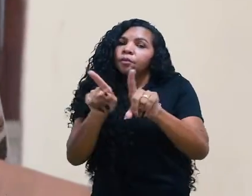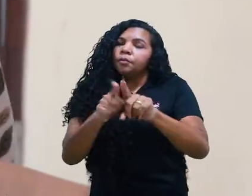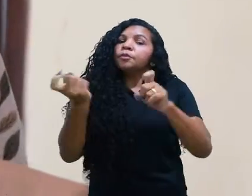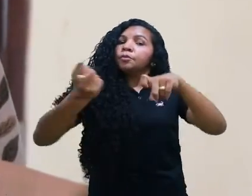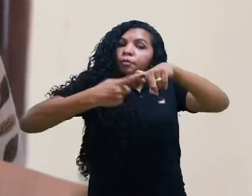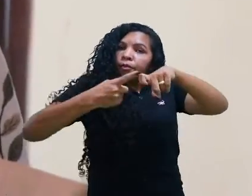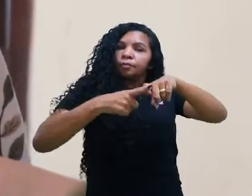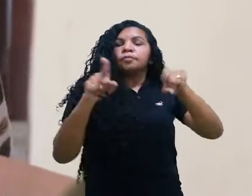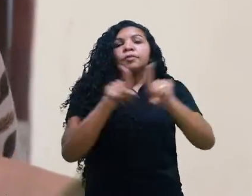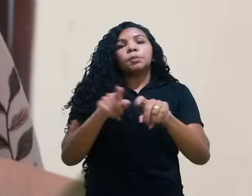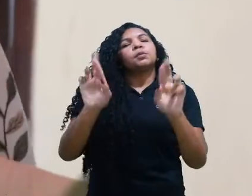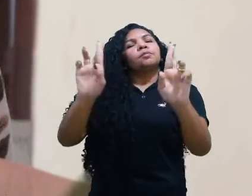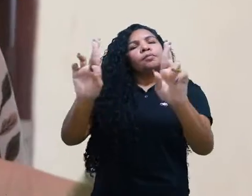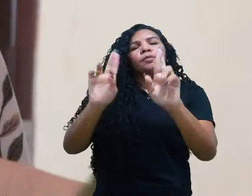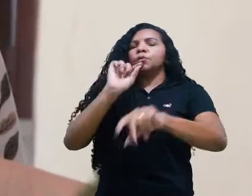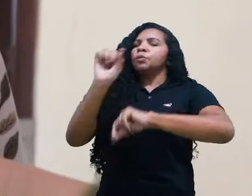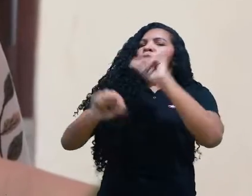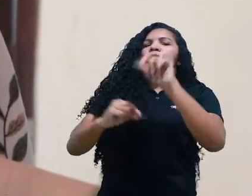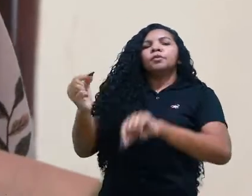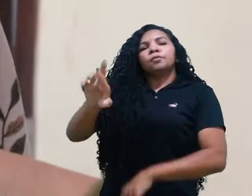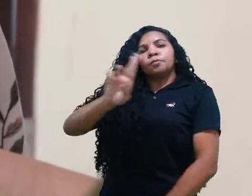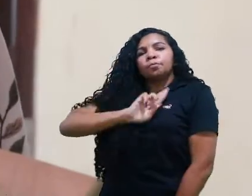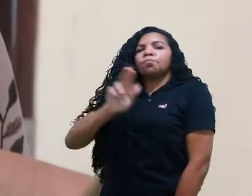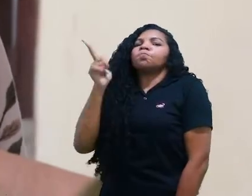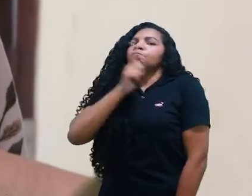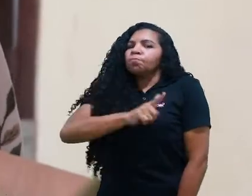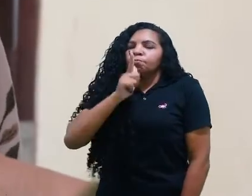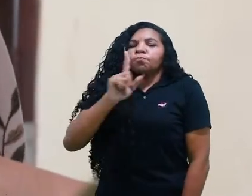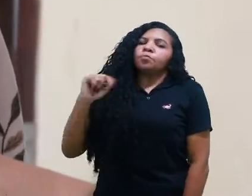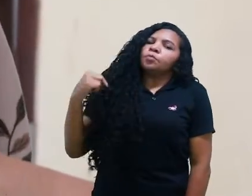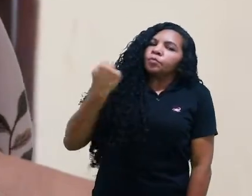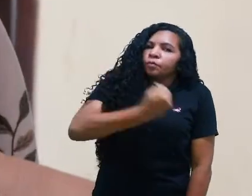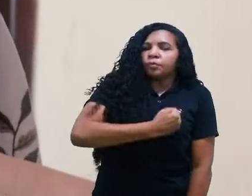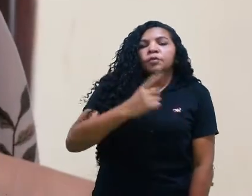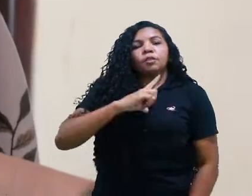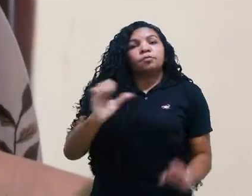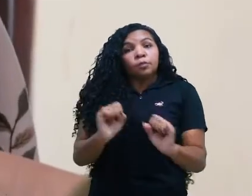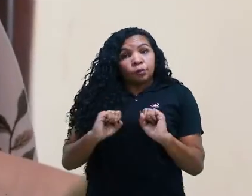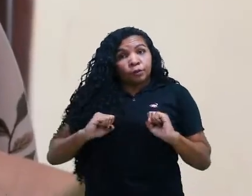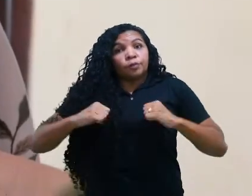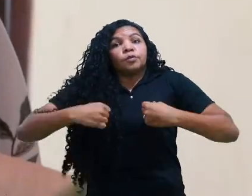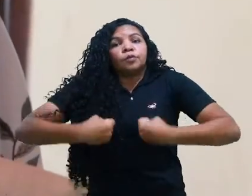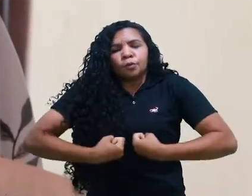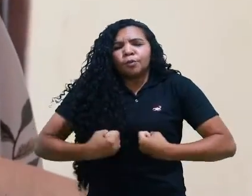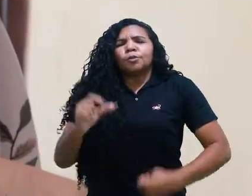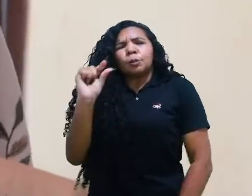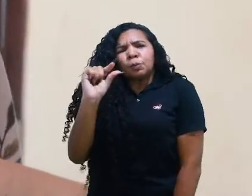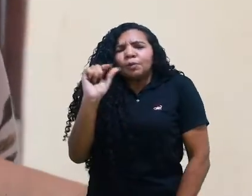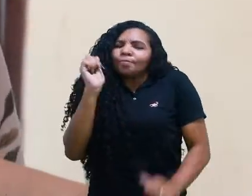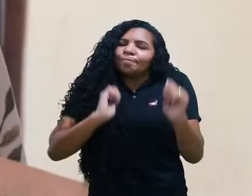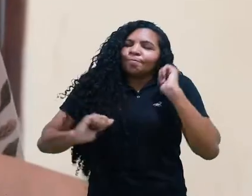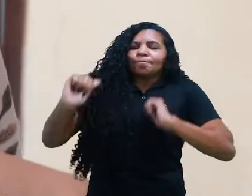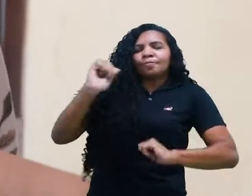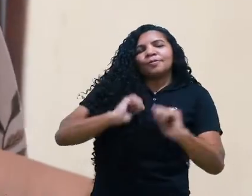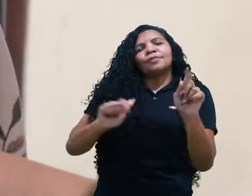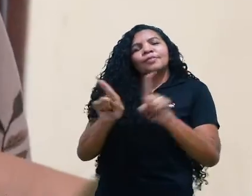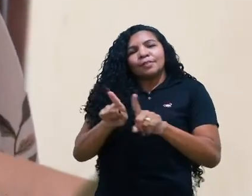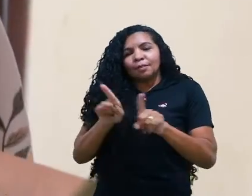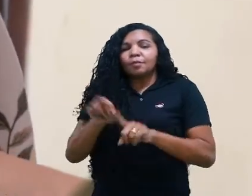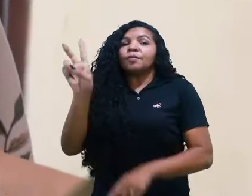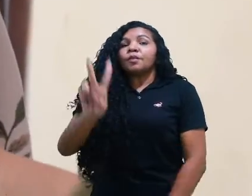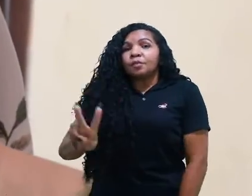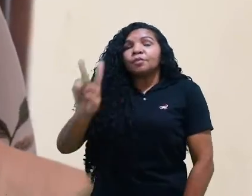para o meu curso, que eu estou tentando medicina também. Eu espero que a recompensa chegue, né? Que a gente fez um esforço. Estou um